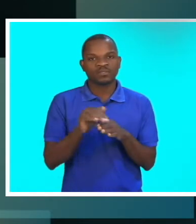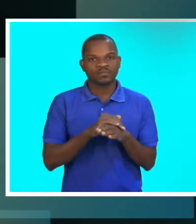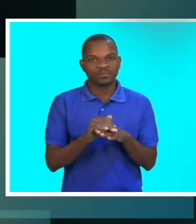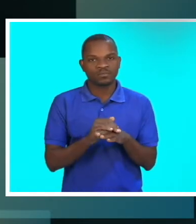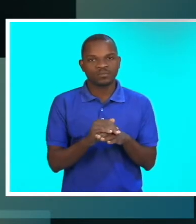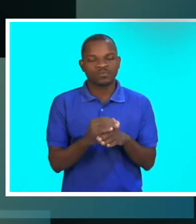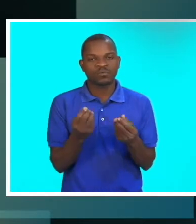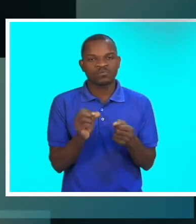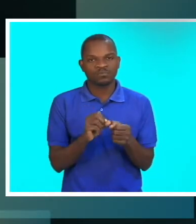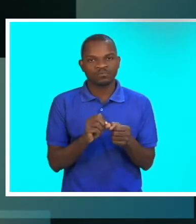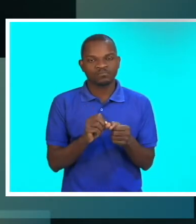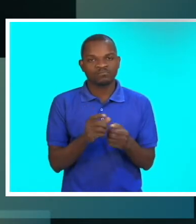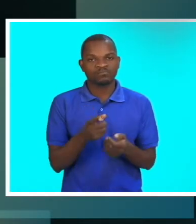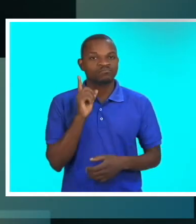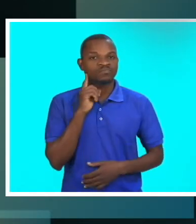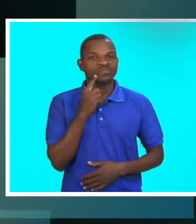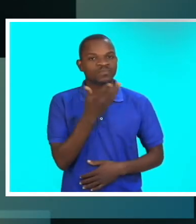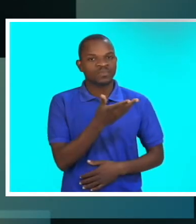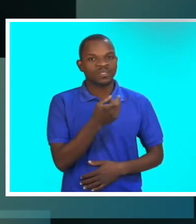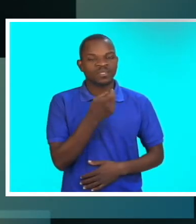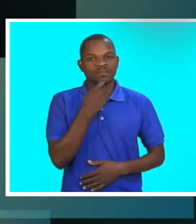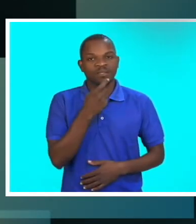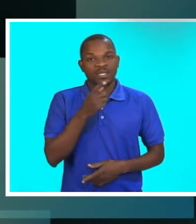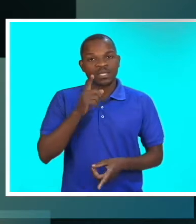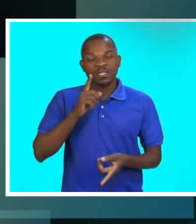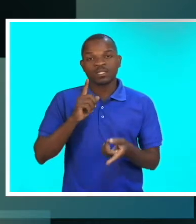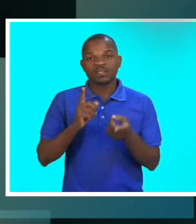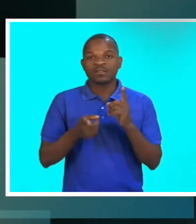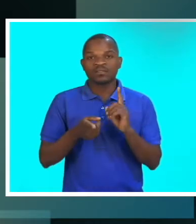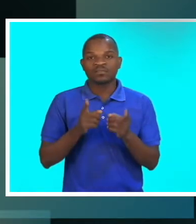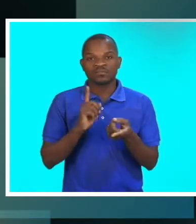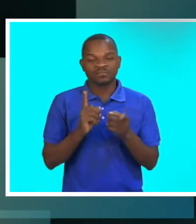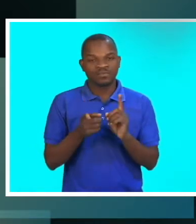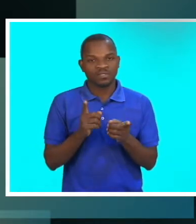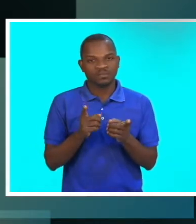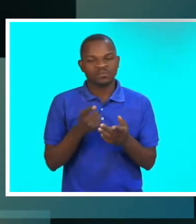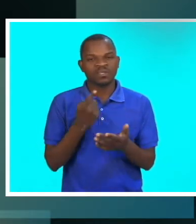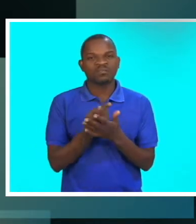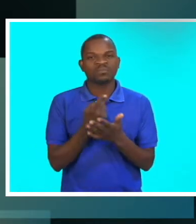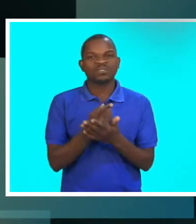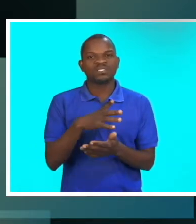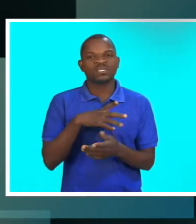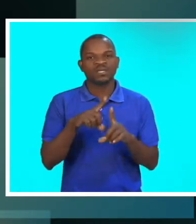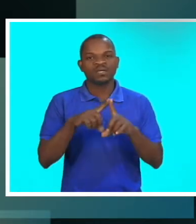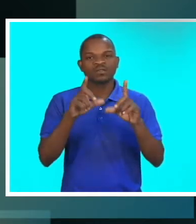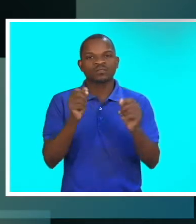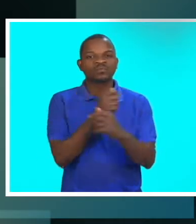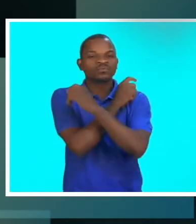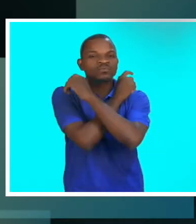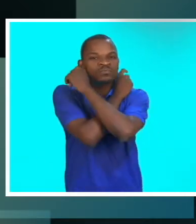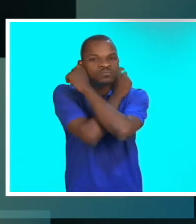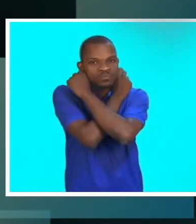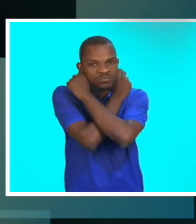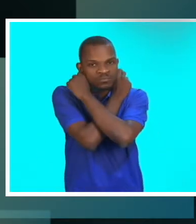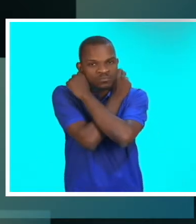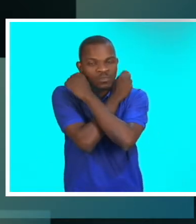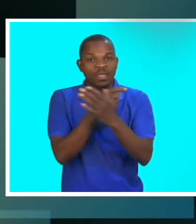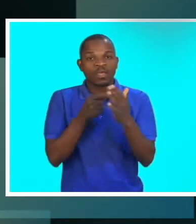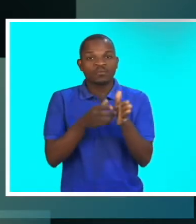hoje que o devedor mas sons troca num jogo para ver por exemplo